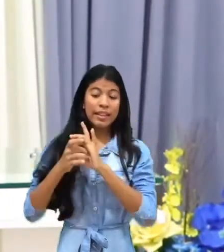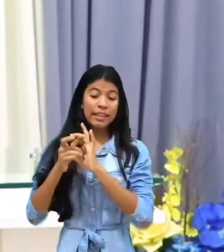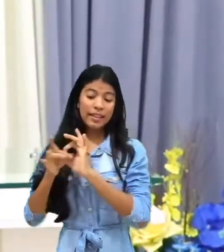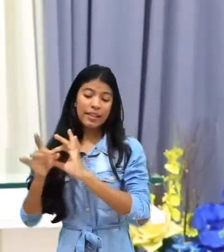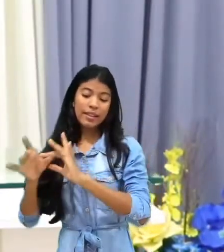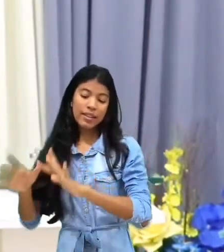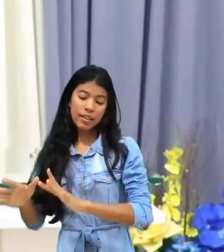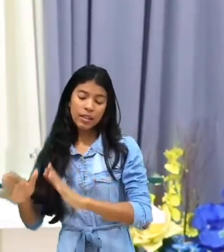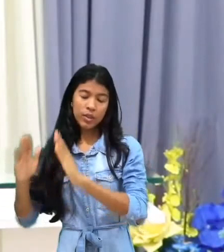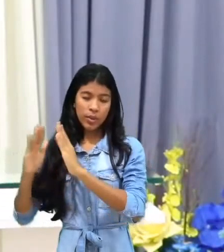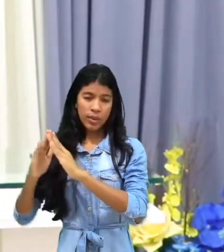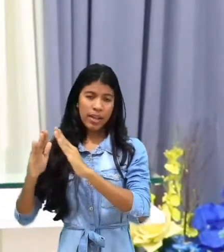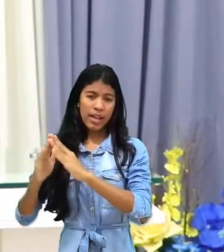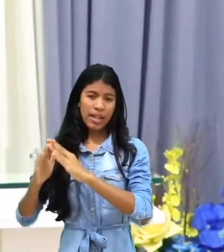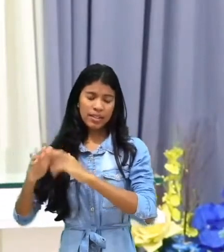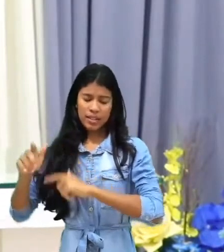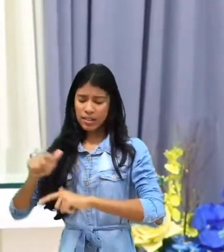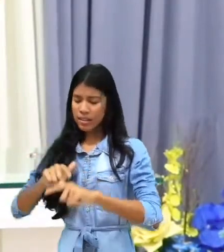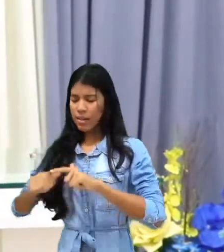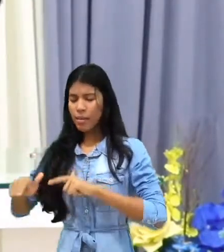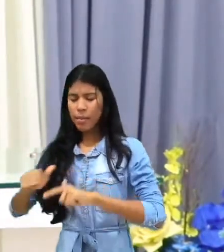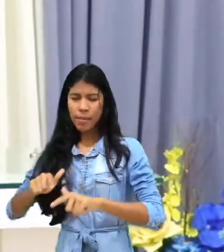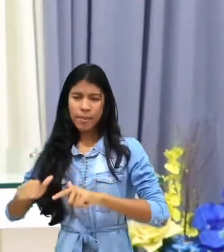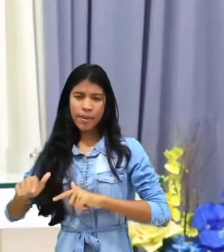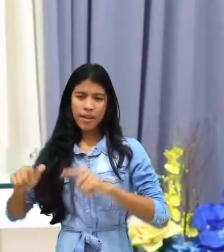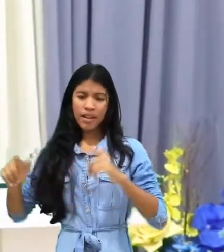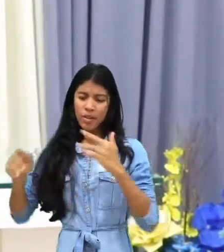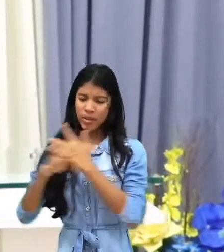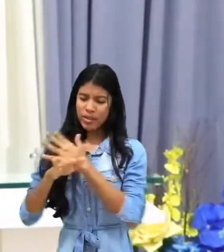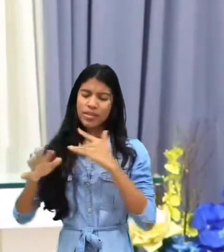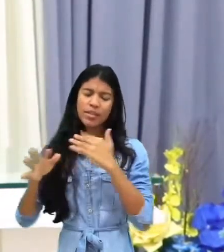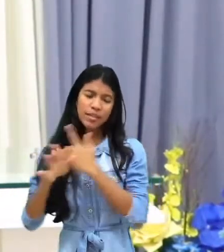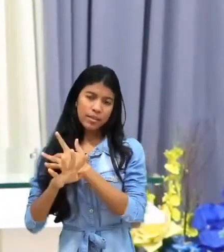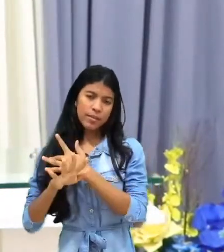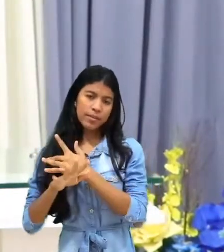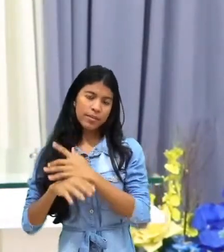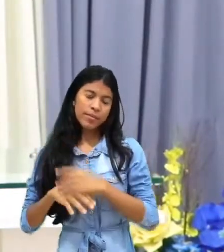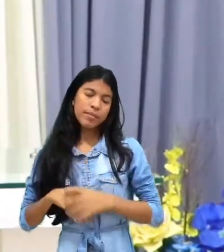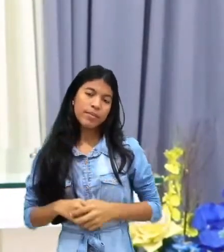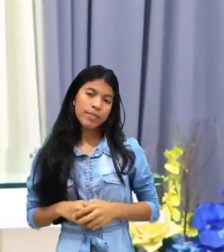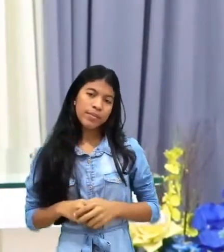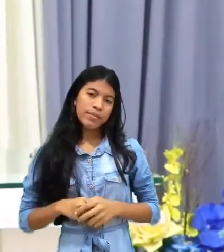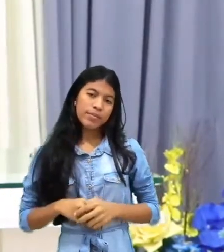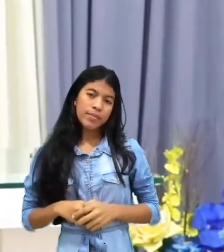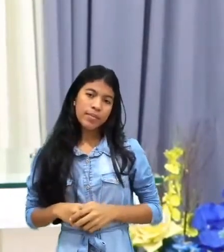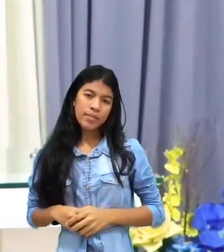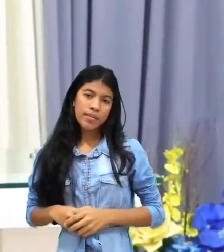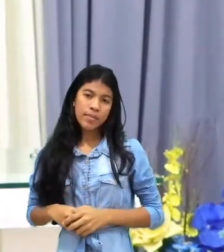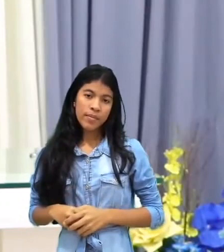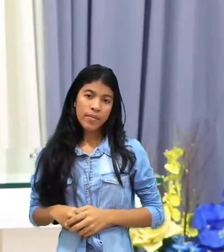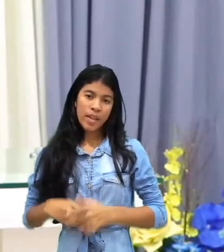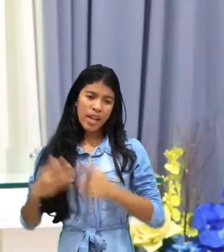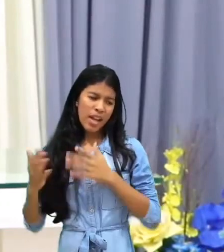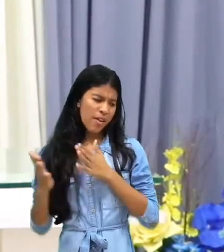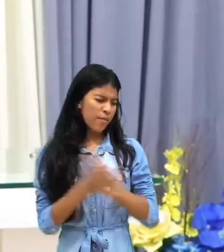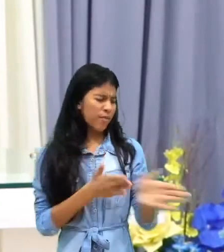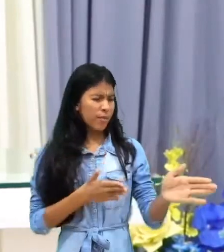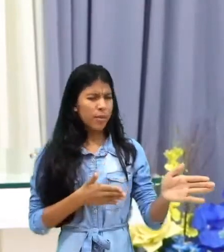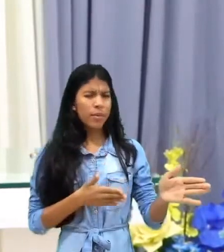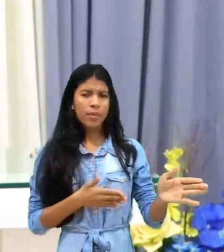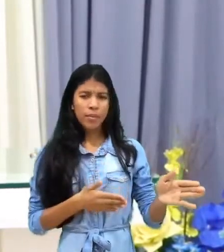seu emprego, a cidade onde moram, e vão embora para uma